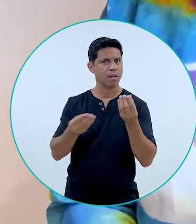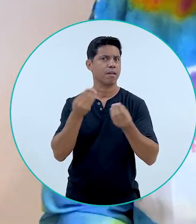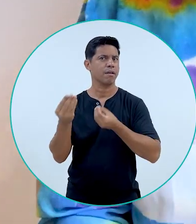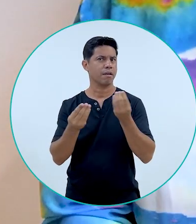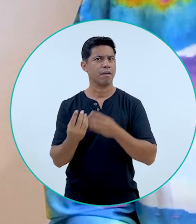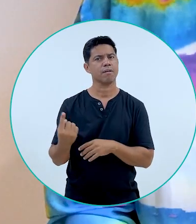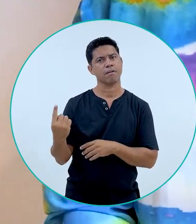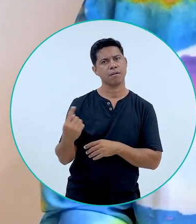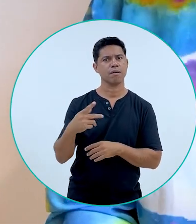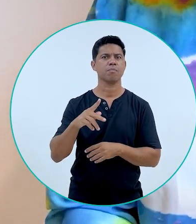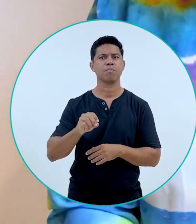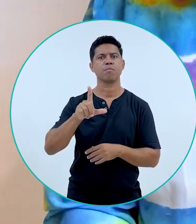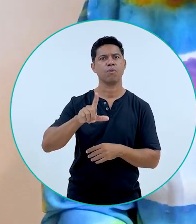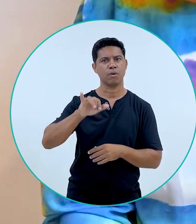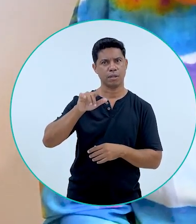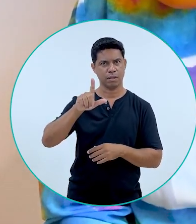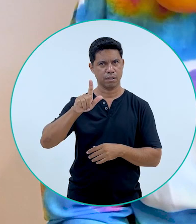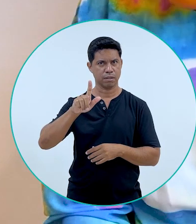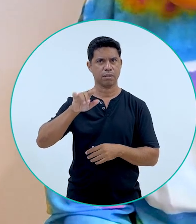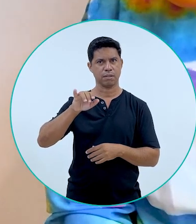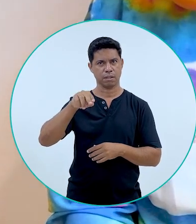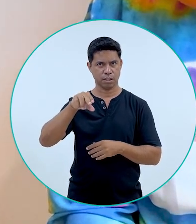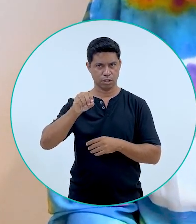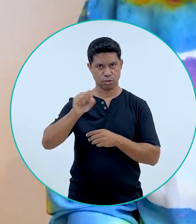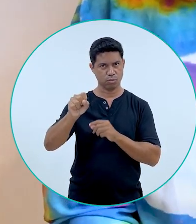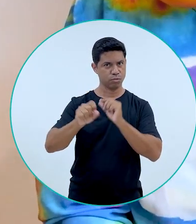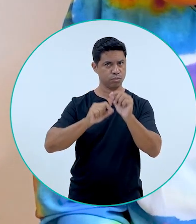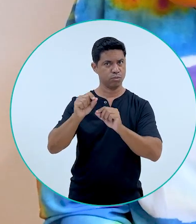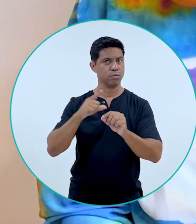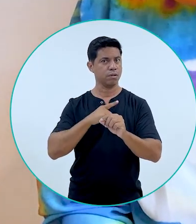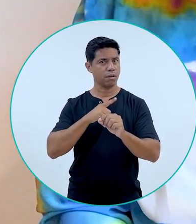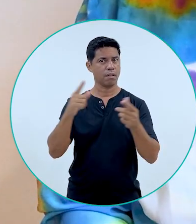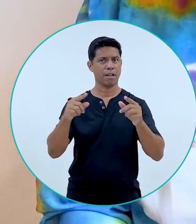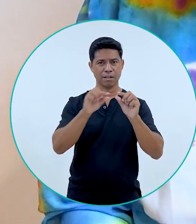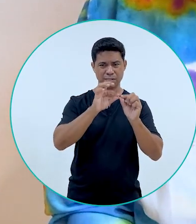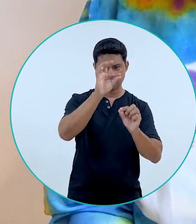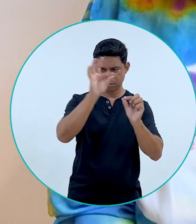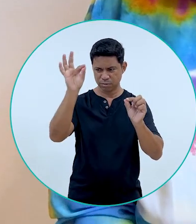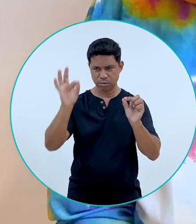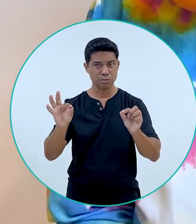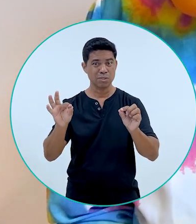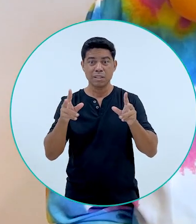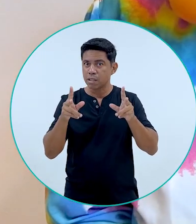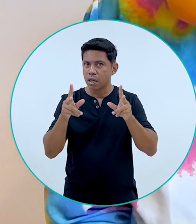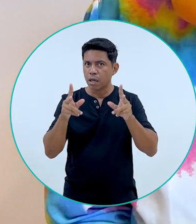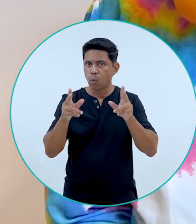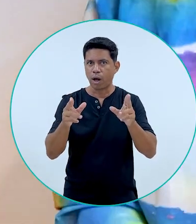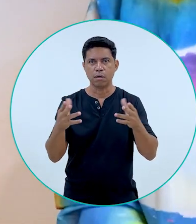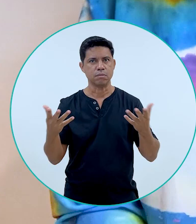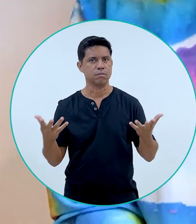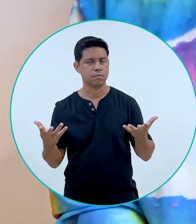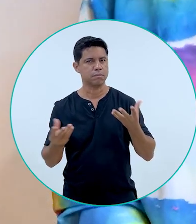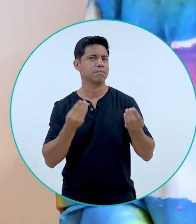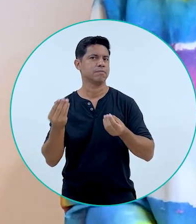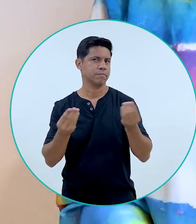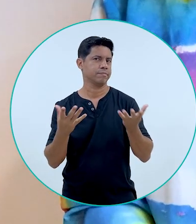Os polígonos regulares possuem todos os lados e todos os ângulos iguais! No caso